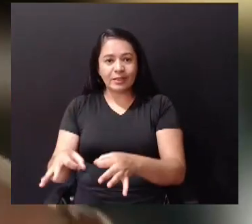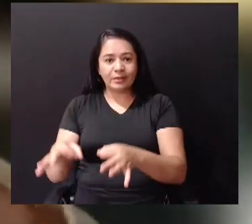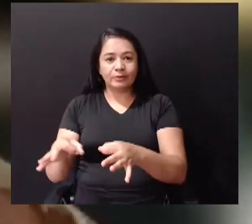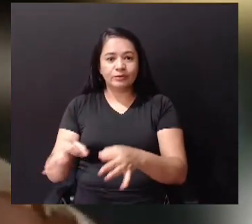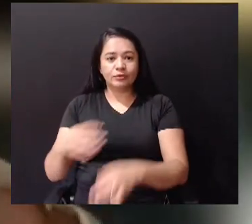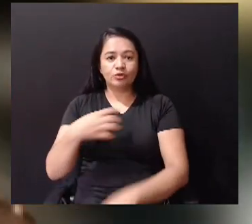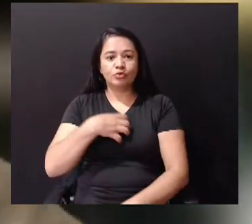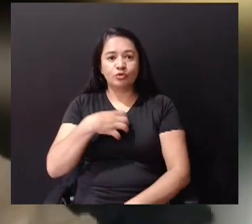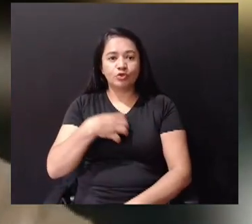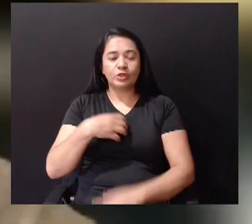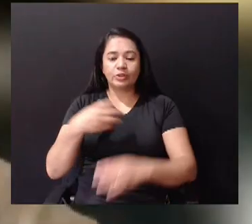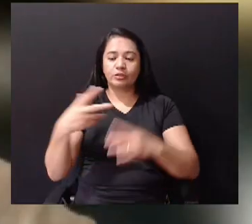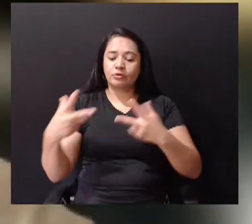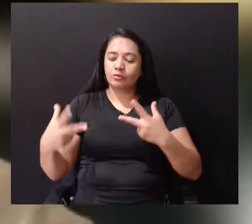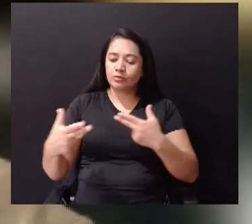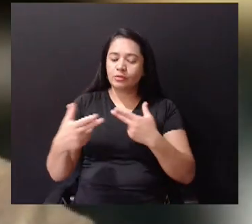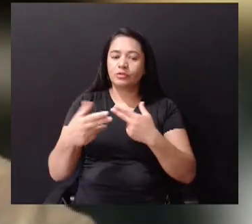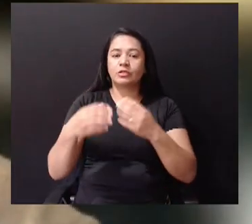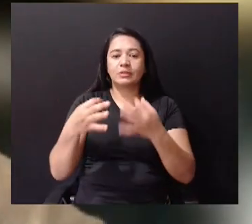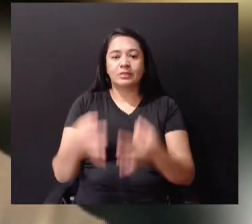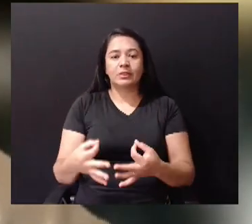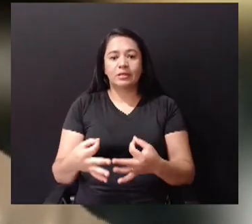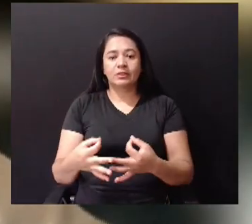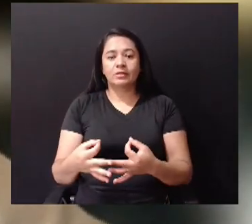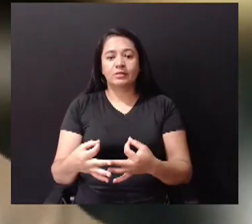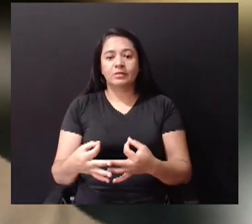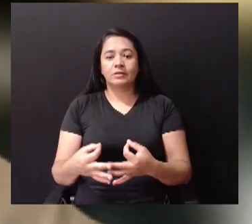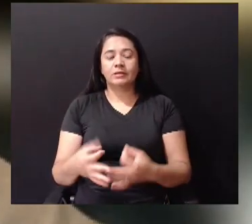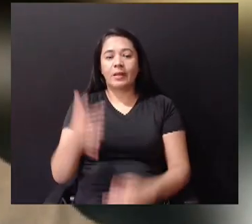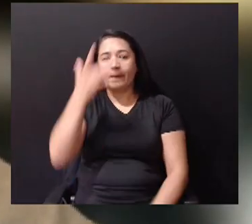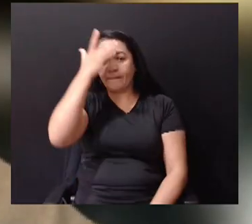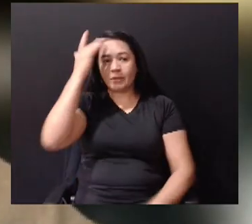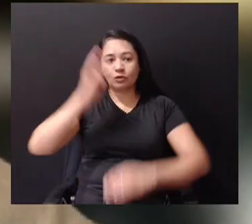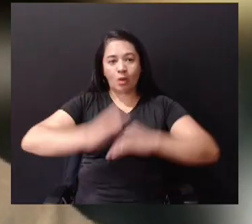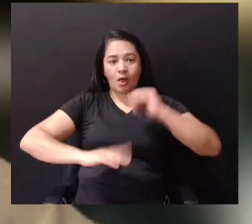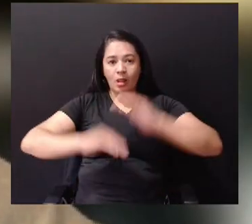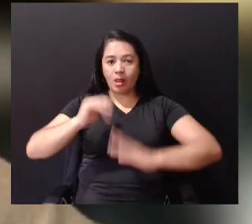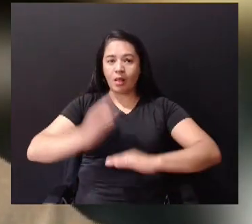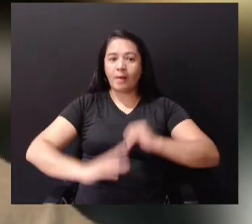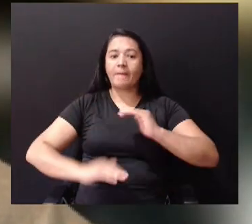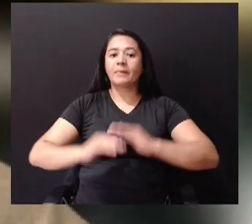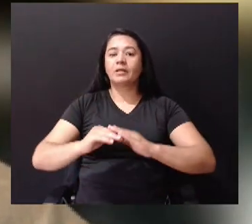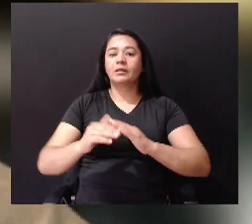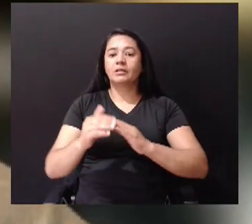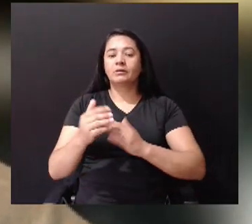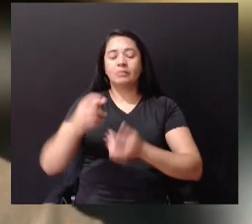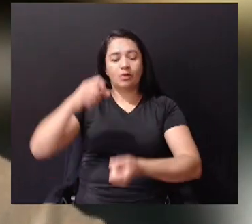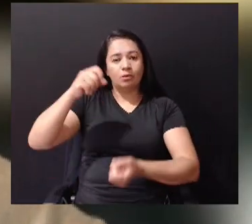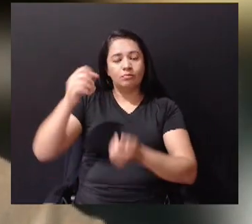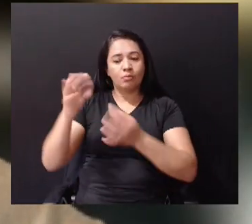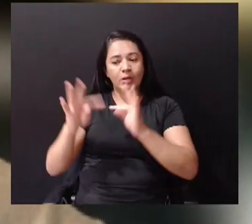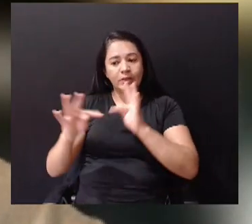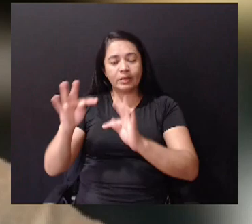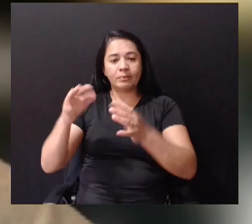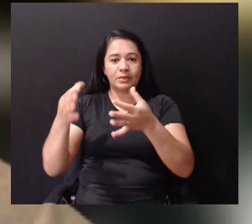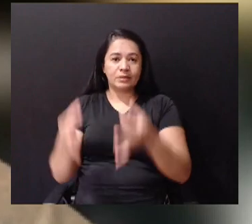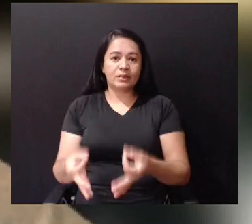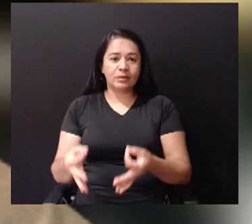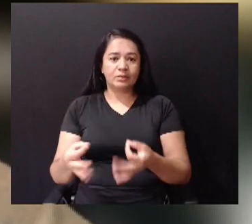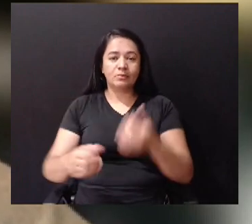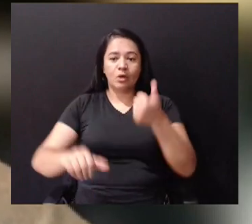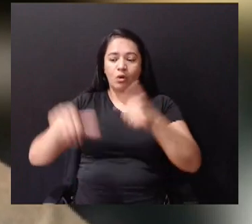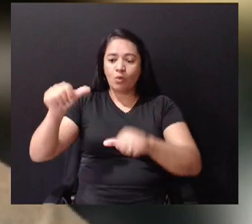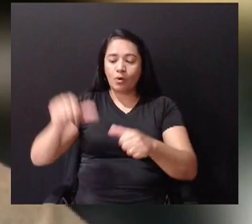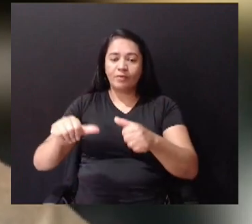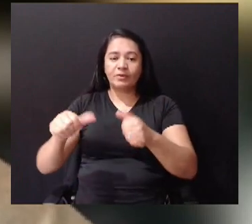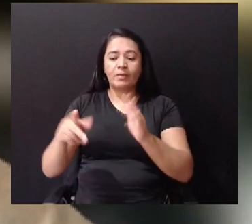poucas sequelas, em mãos de gente habilitada, uma radioterapia correta, uma avaliação desse tumor, que hoje